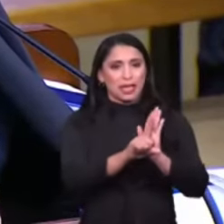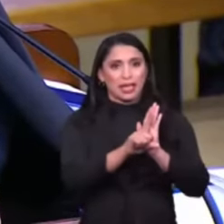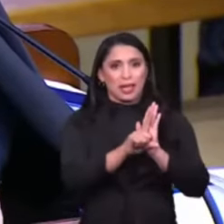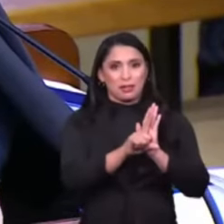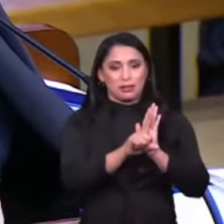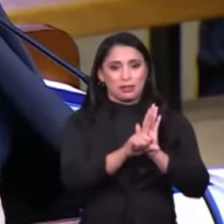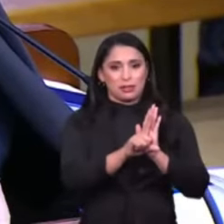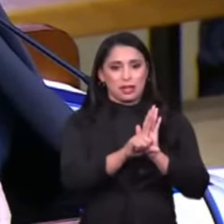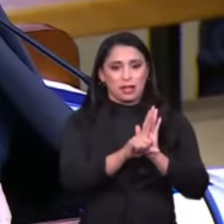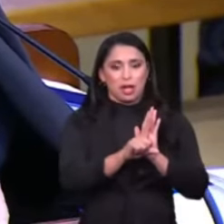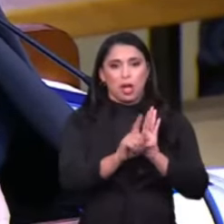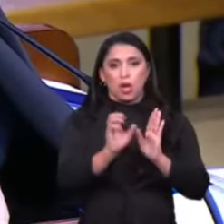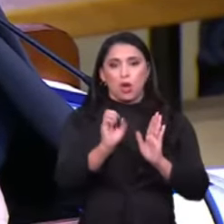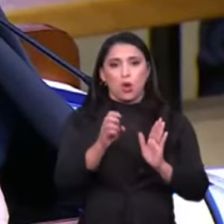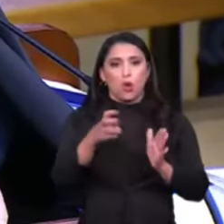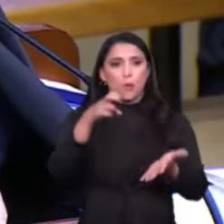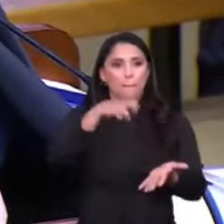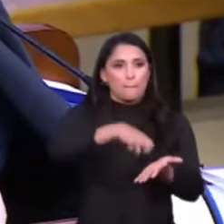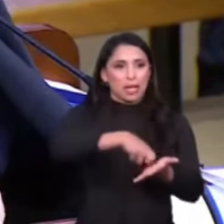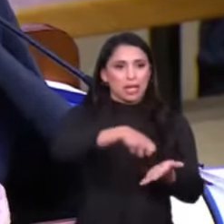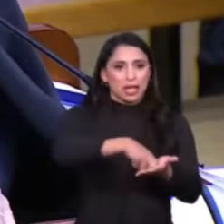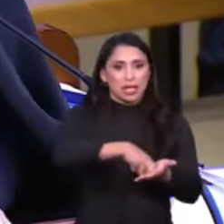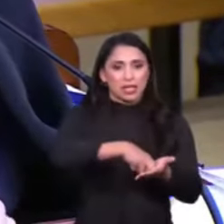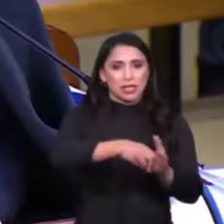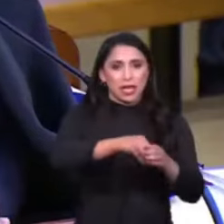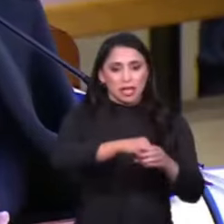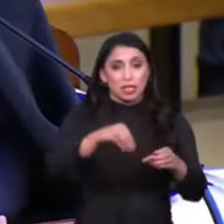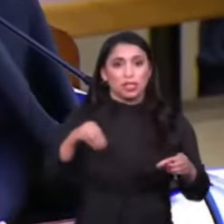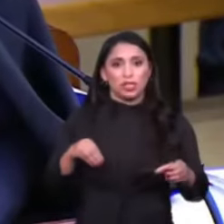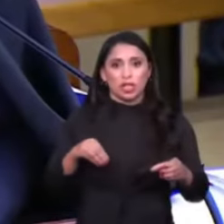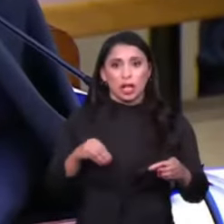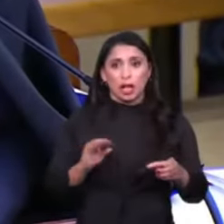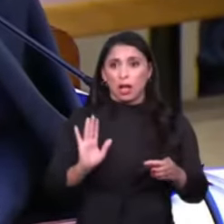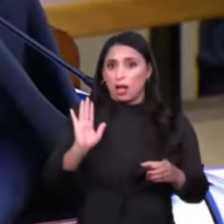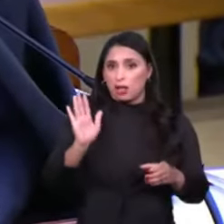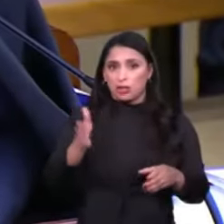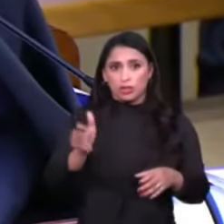ou despenalizar, o Congresso já o fez,